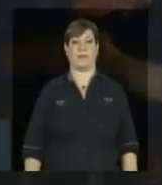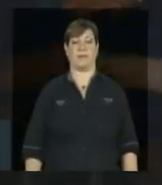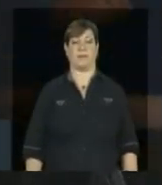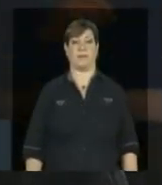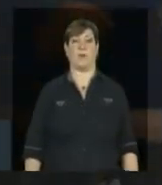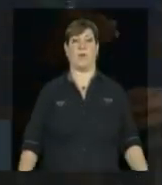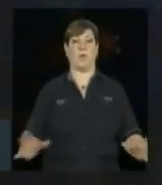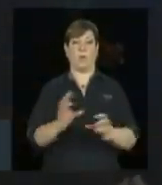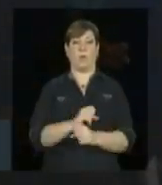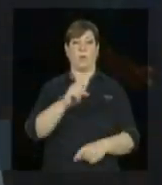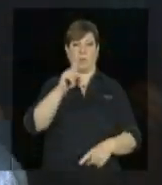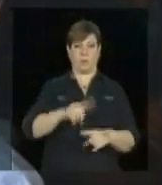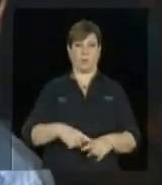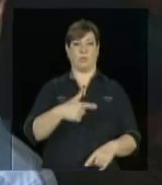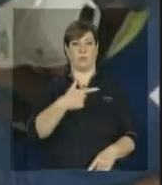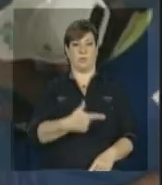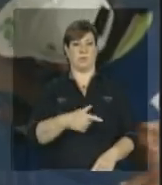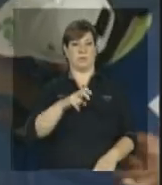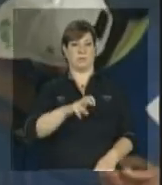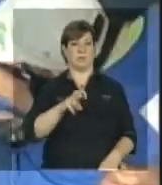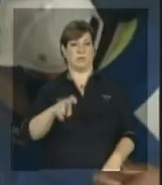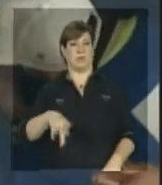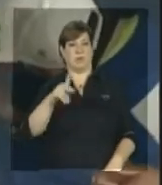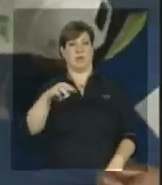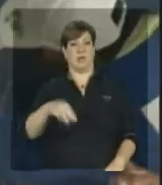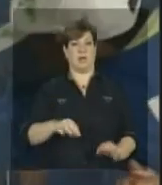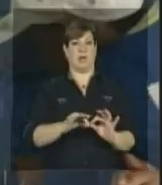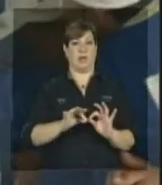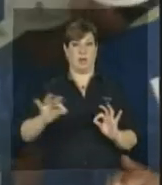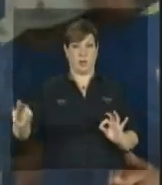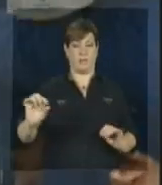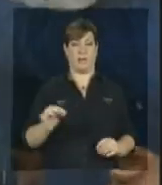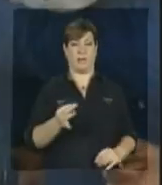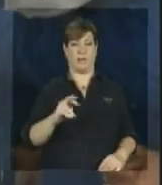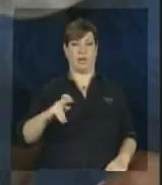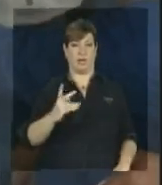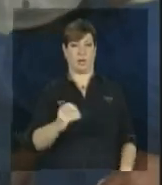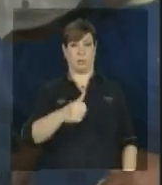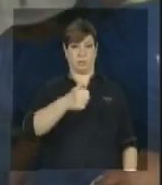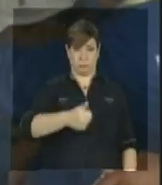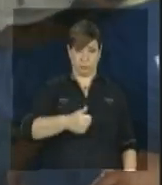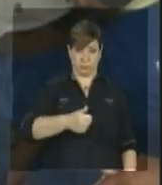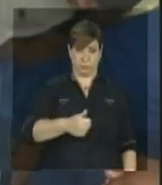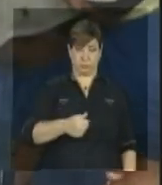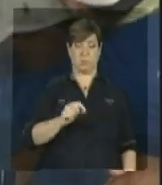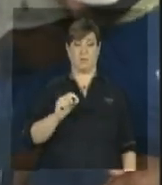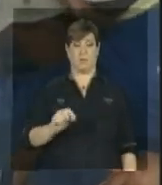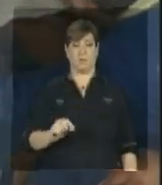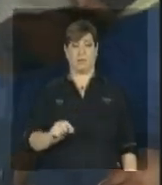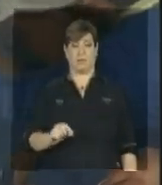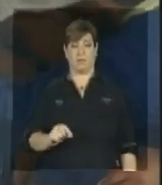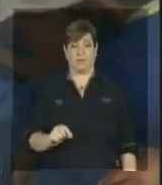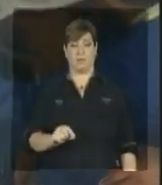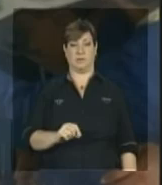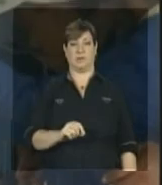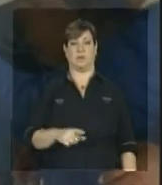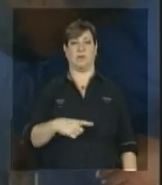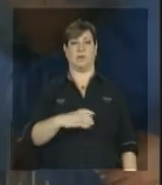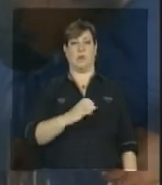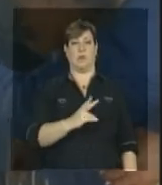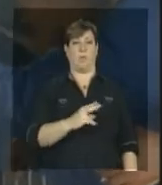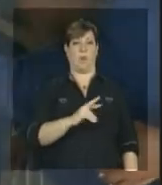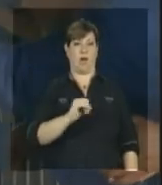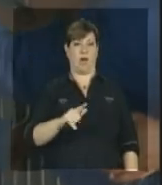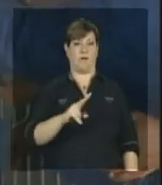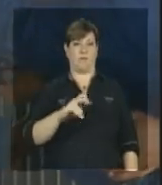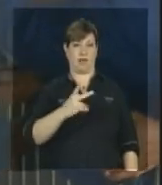O total é de 255 quilômetros. O trecho 1 vai do açude Curral Velho